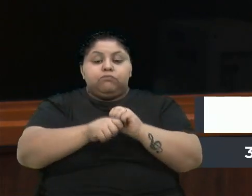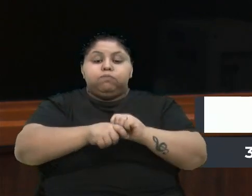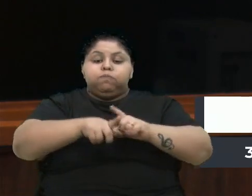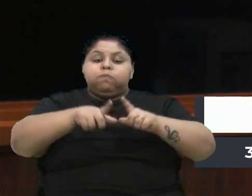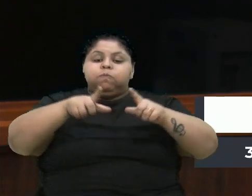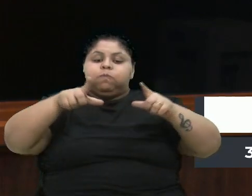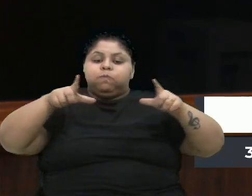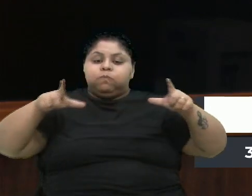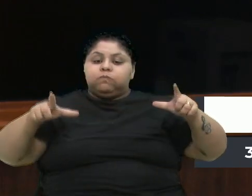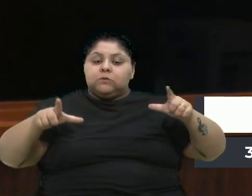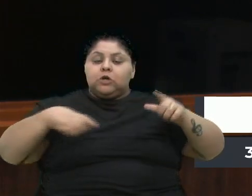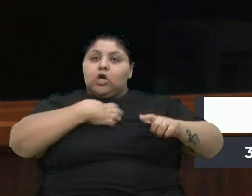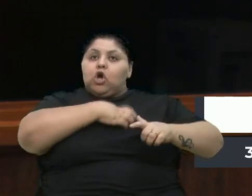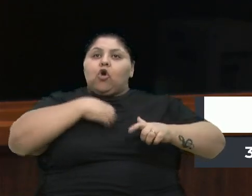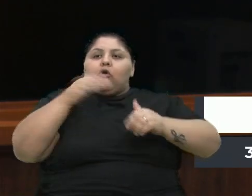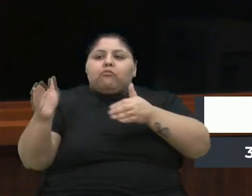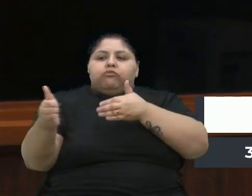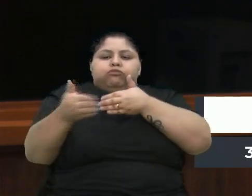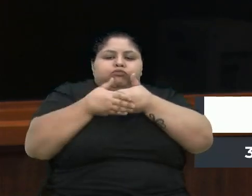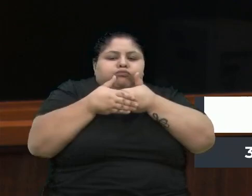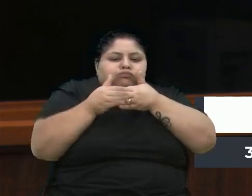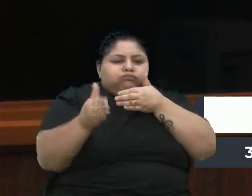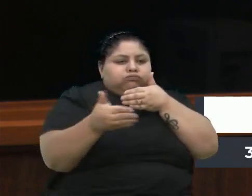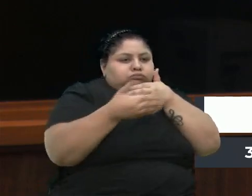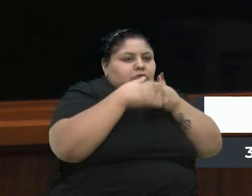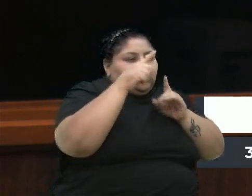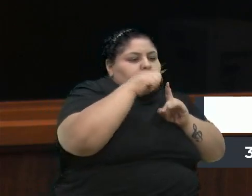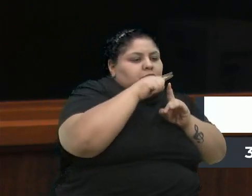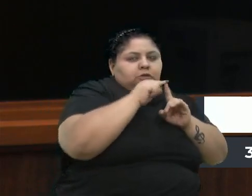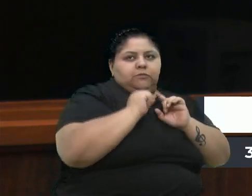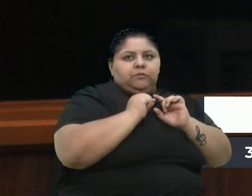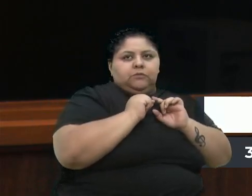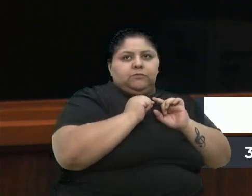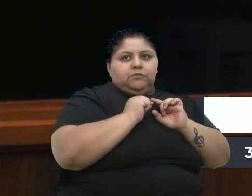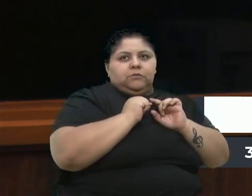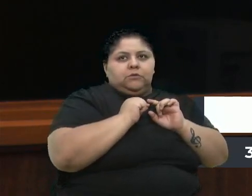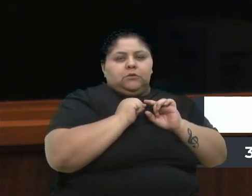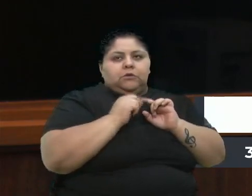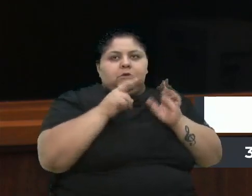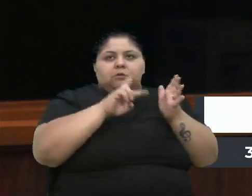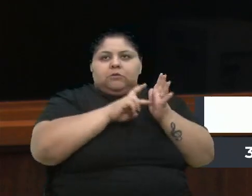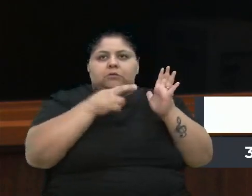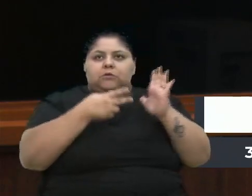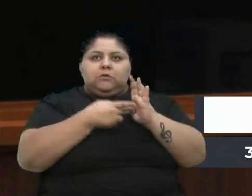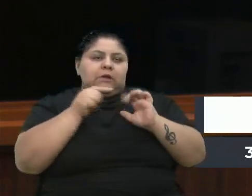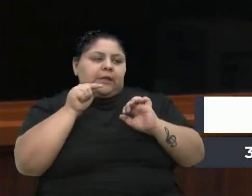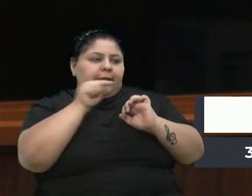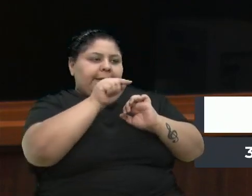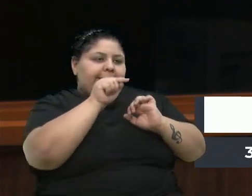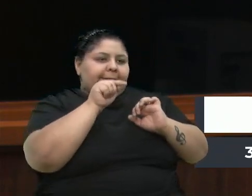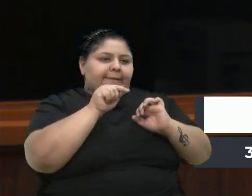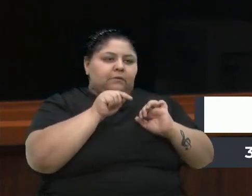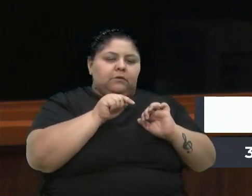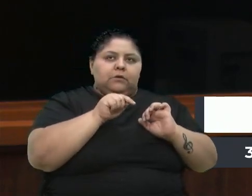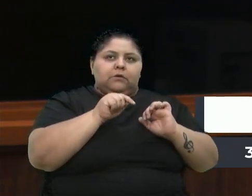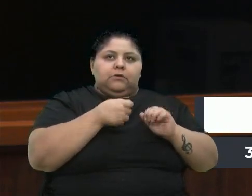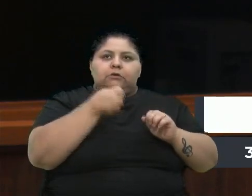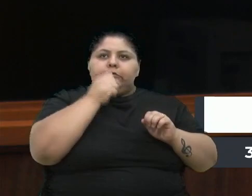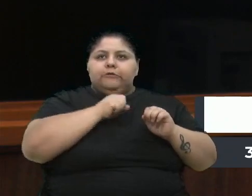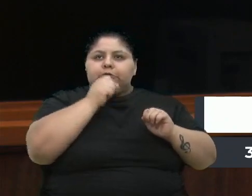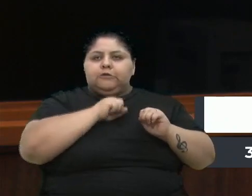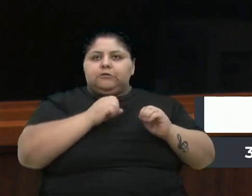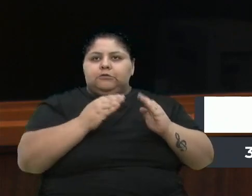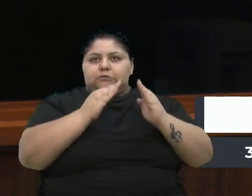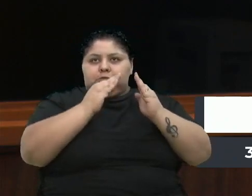essas modalidades de acolhimento. Não é a Tere Mandelli ou antigos moradores